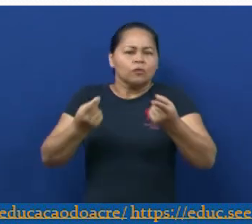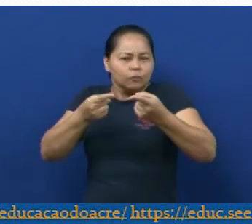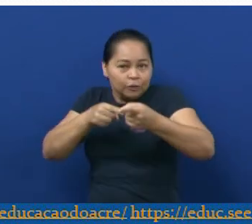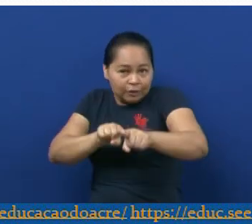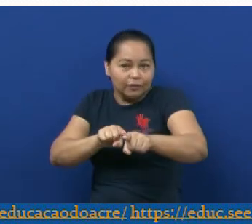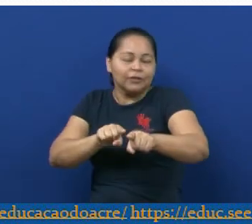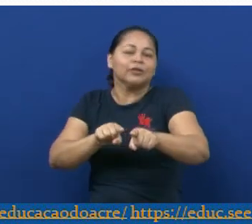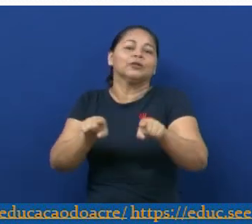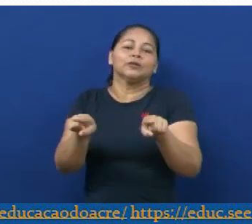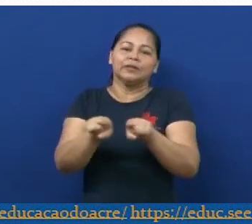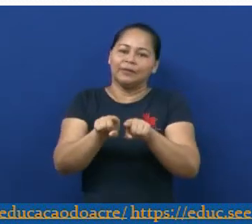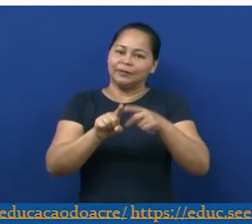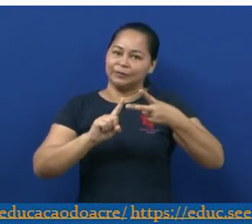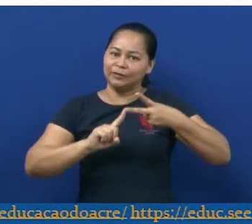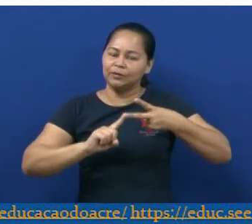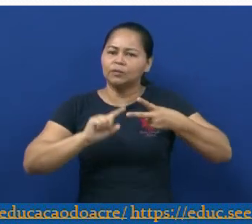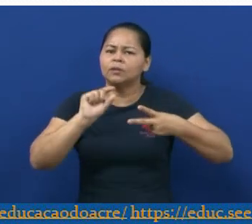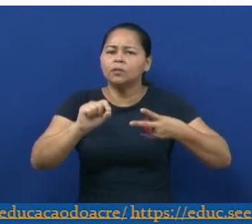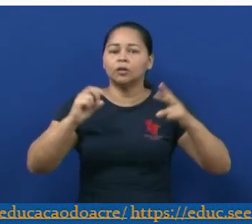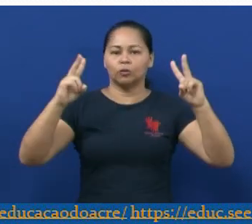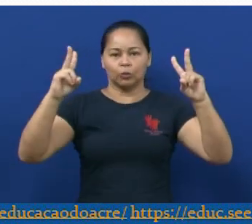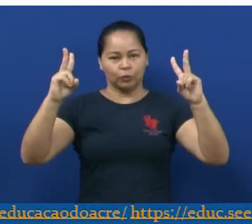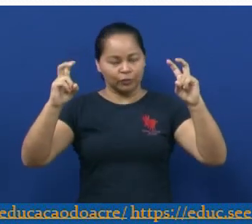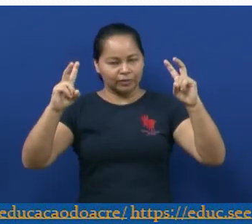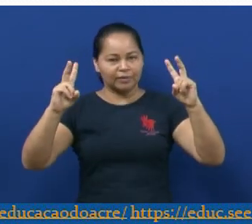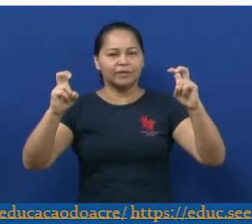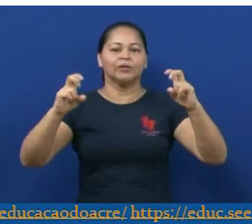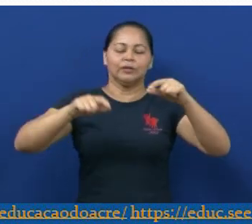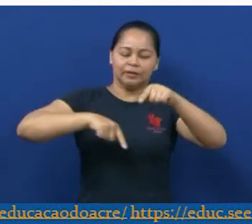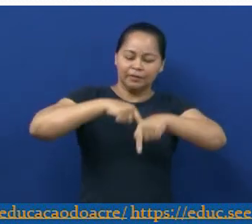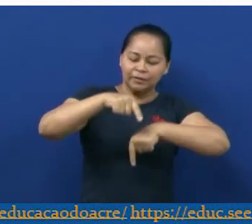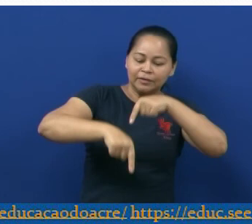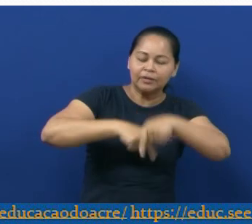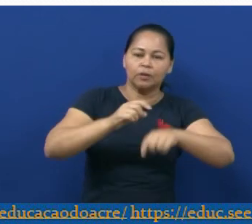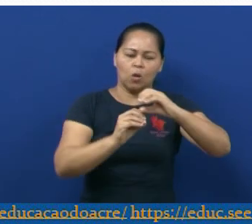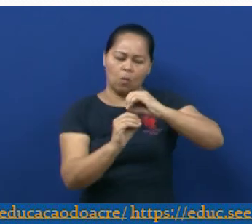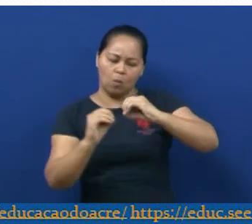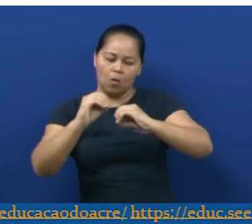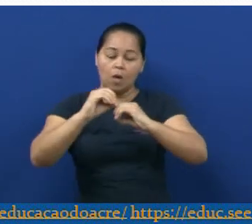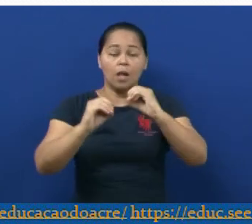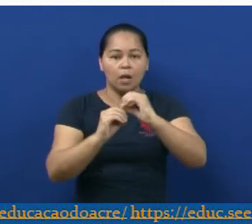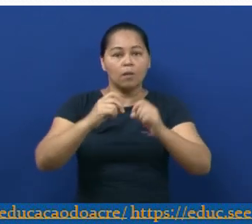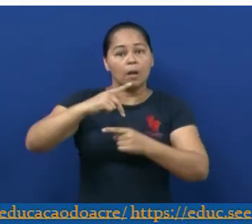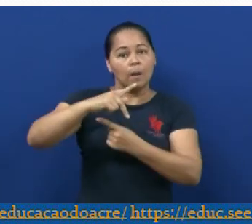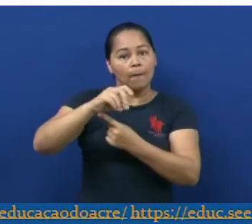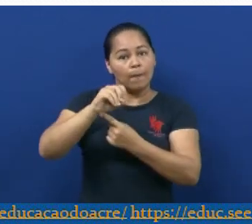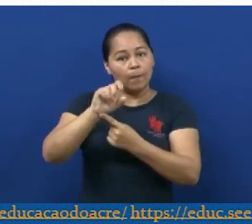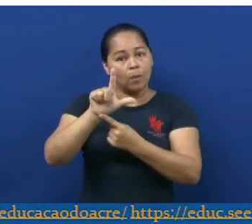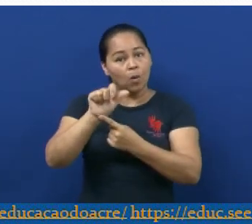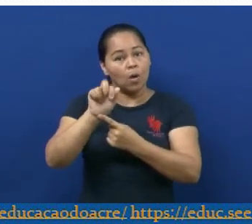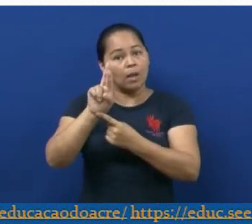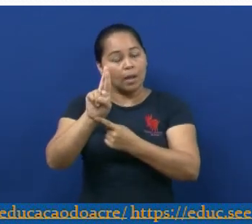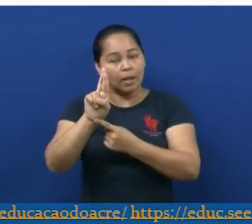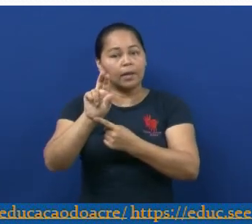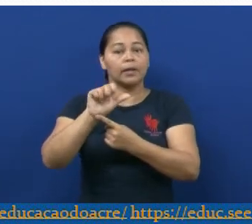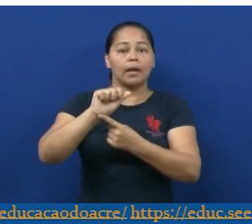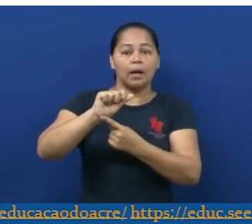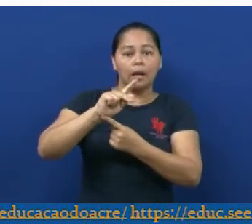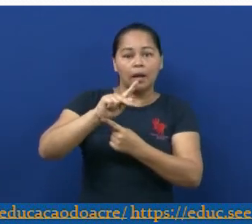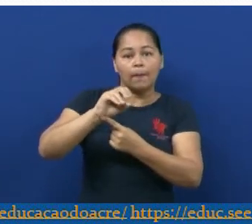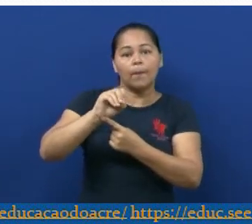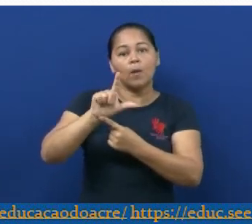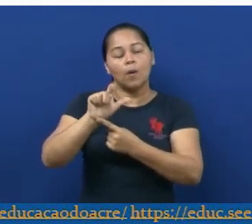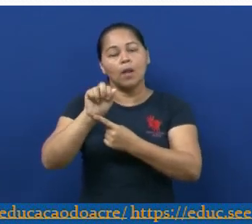só que agora relacionado ao nosso conteúdo, né, de química, moléculas polares e apolares. Na gasolina, há a presença de